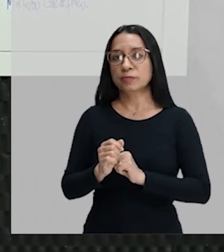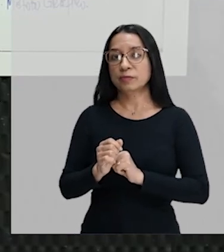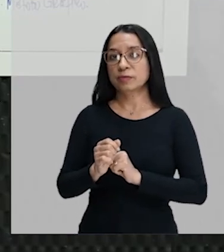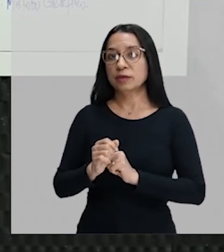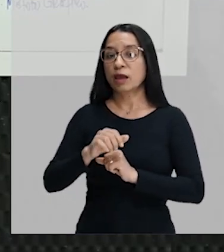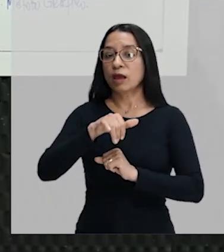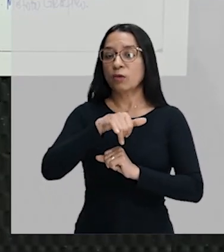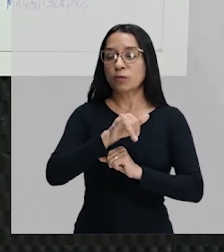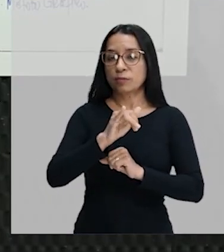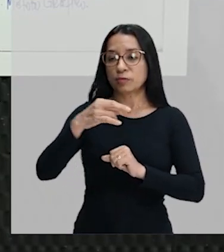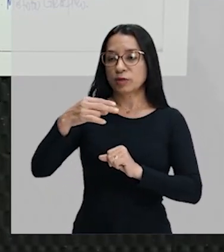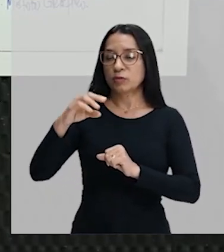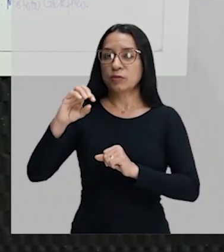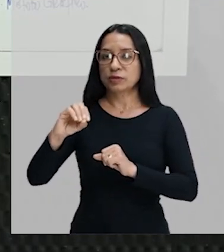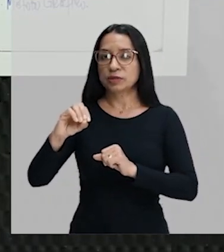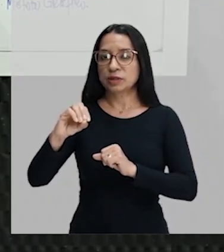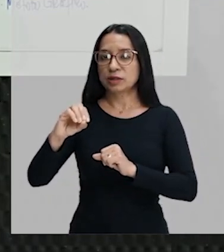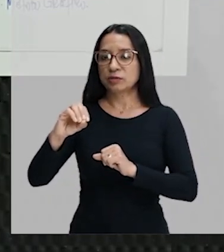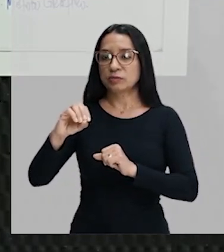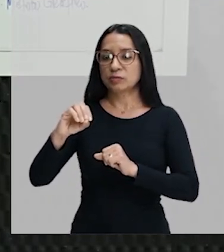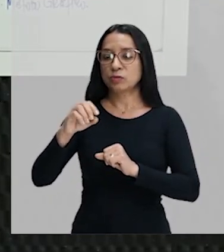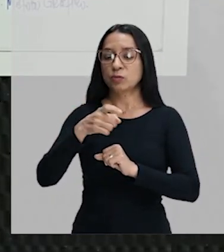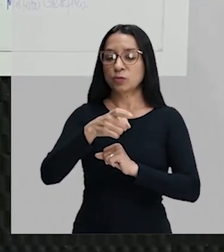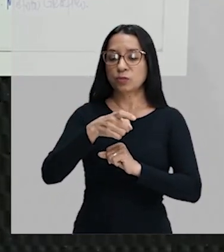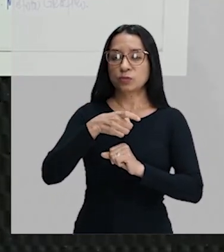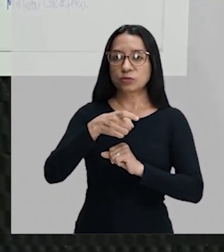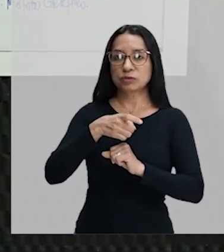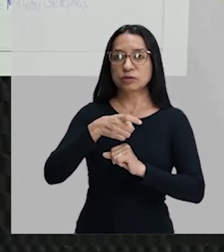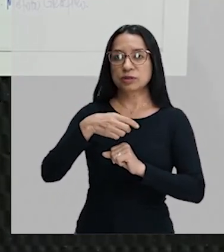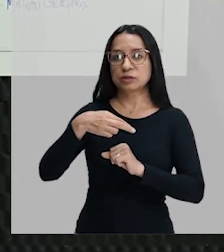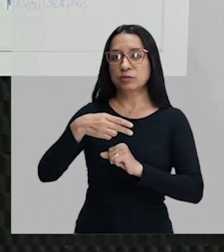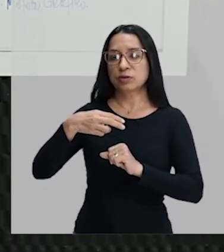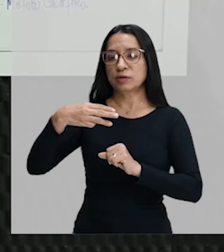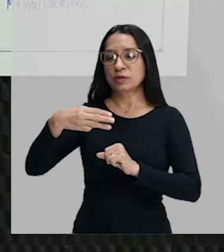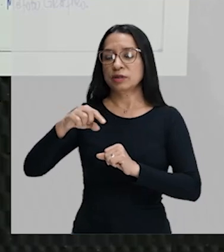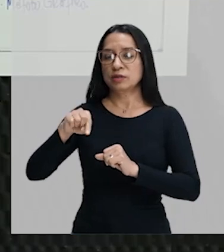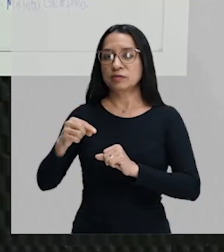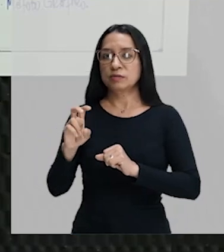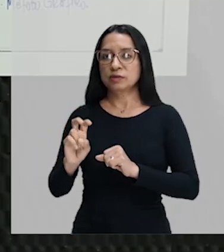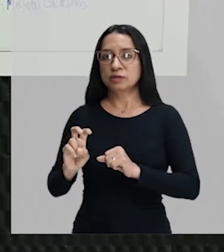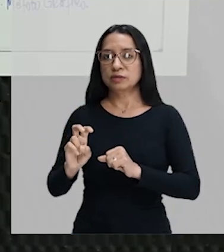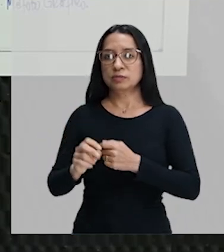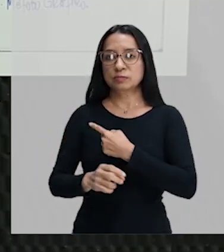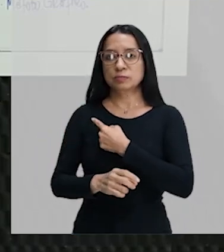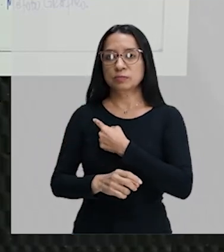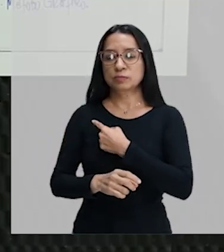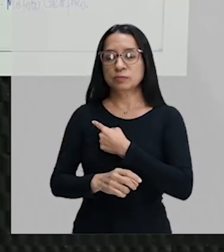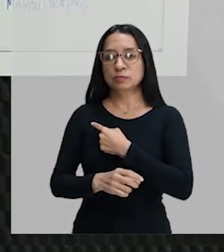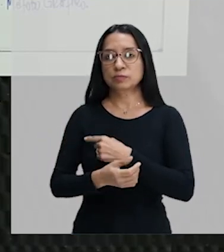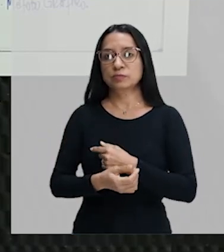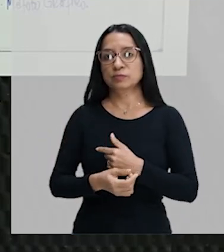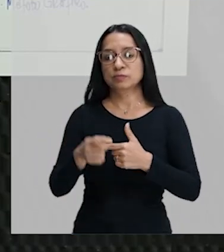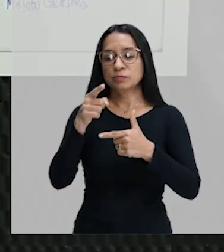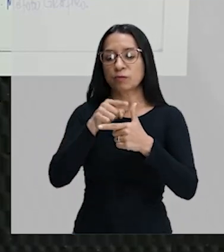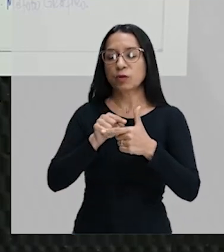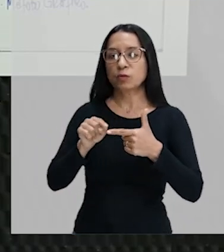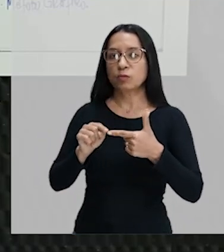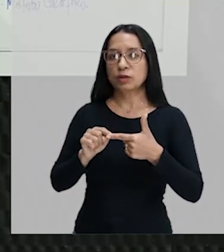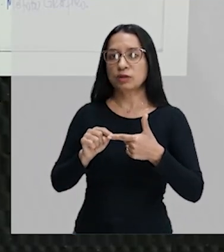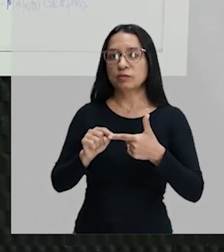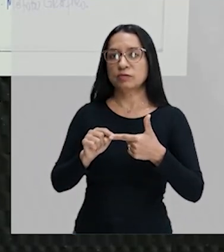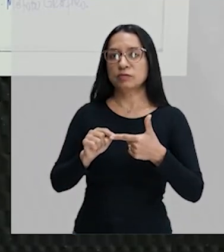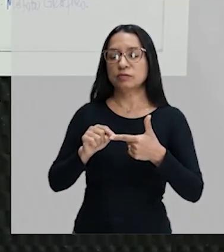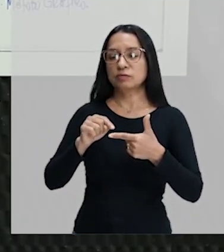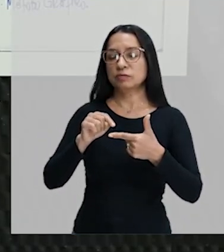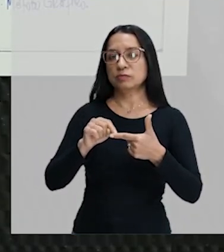de 3,5. Então, é bem aqui, mais ou menos aqui, ó, botar aqui o 3,5, que o gráfico dessa equação